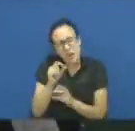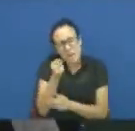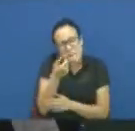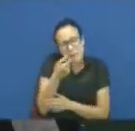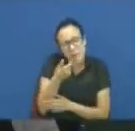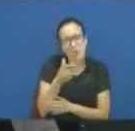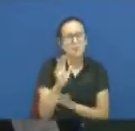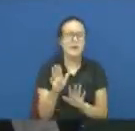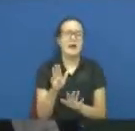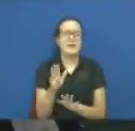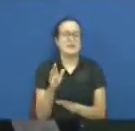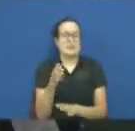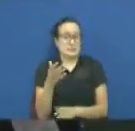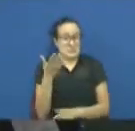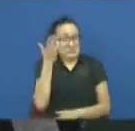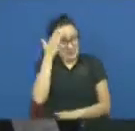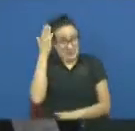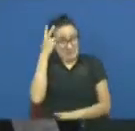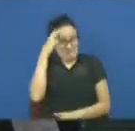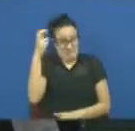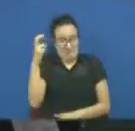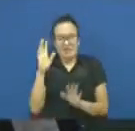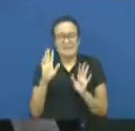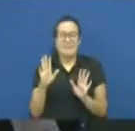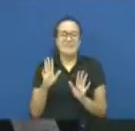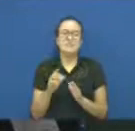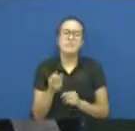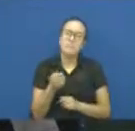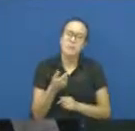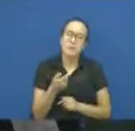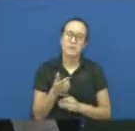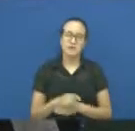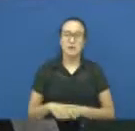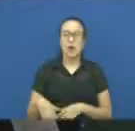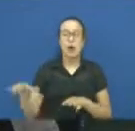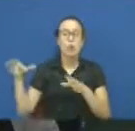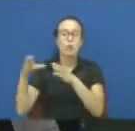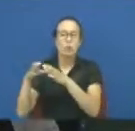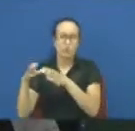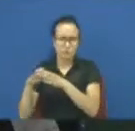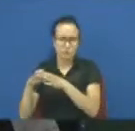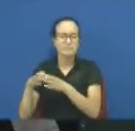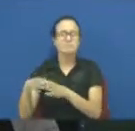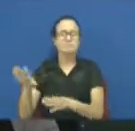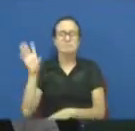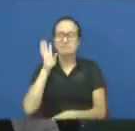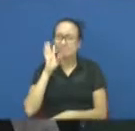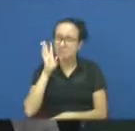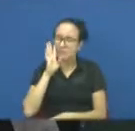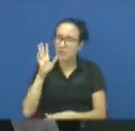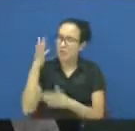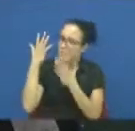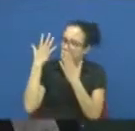entendedores mesmos estão lá na equipe técnica da Winner, que nos agraciam, e eu não posso perder a oportunidade de parabenizar e